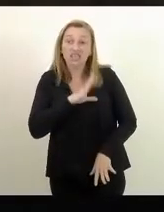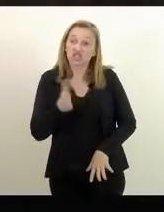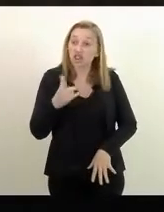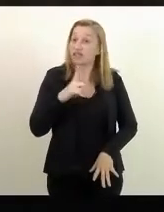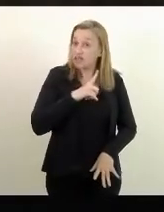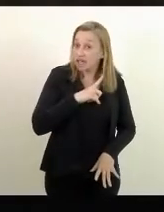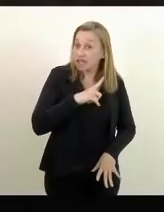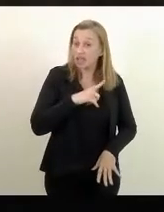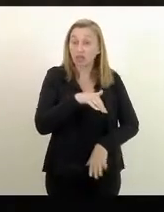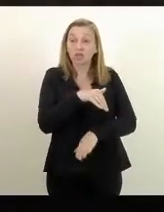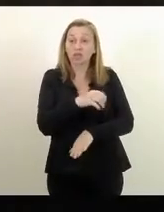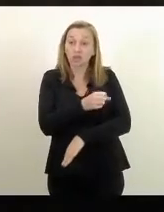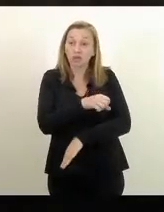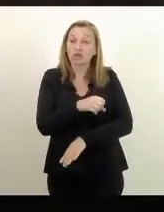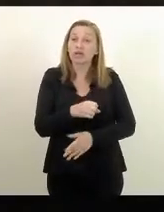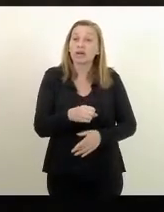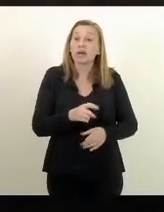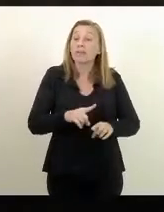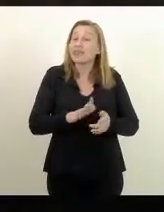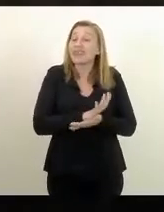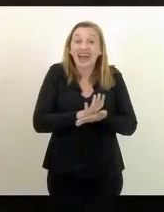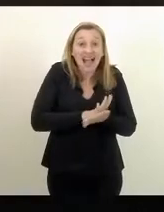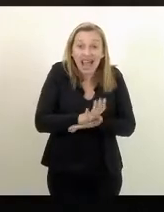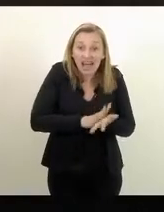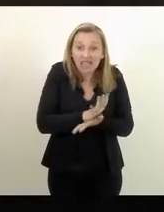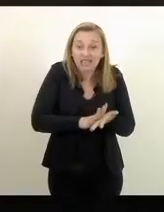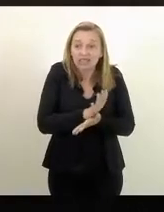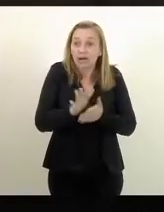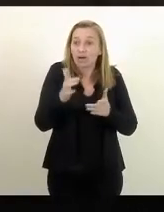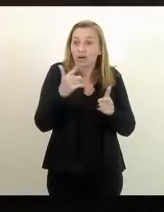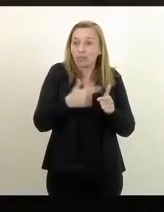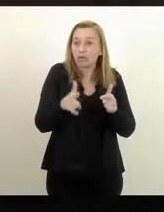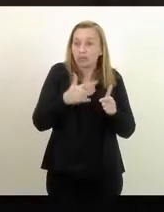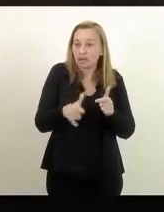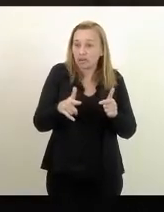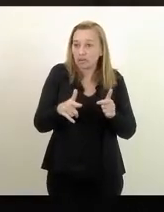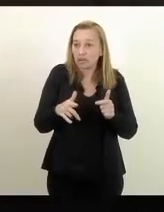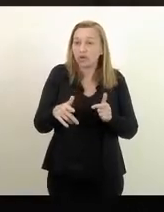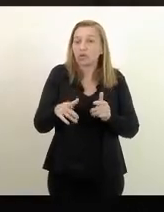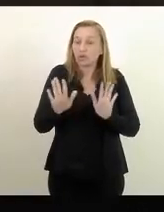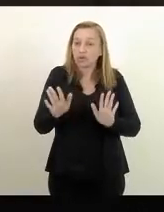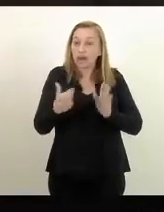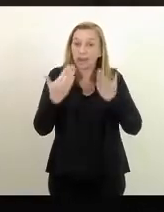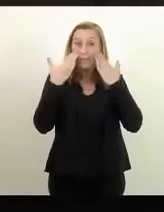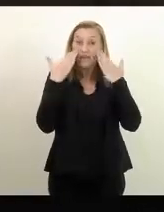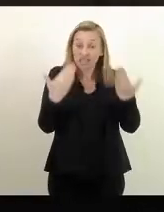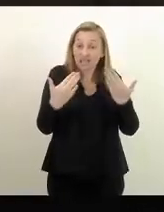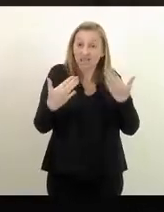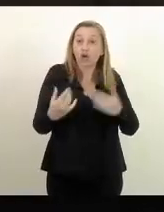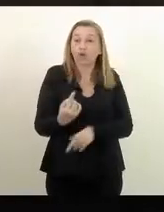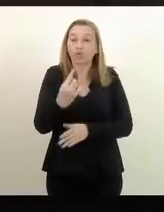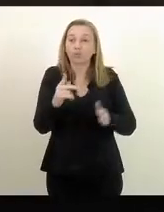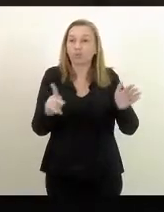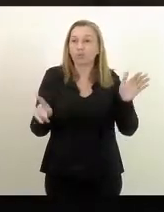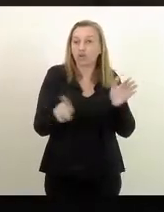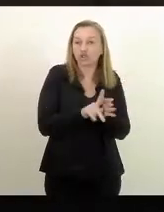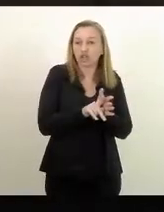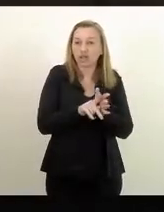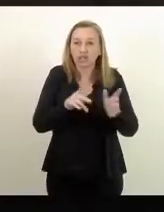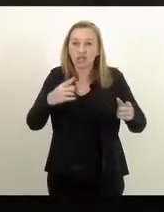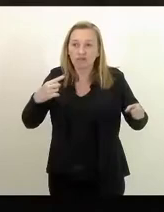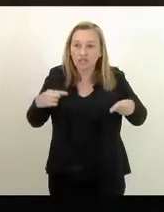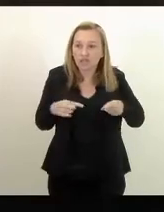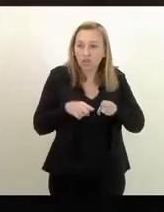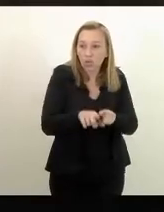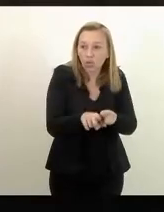inclusive tem endereço, nada tem de problema quando a vossa excelência apresenta um projeto, que, na verdade, vem de encontro ao que o